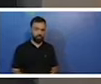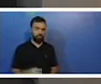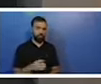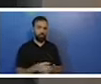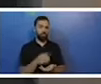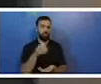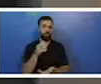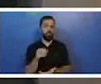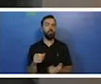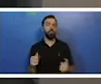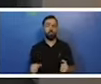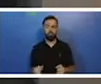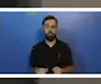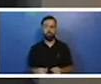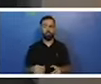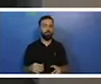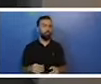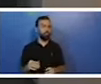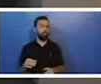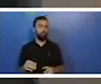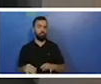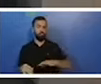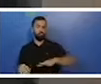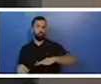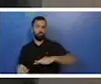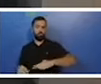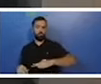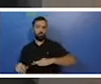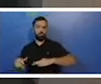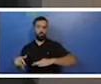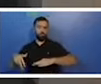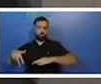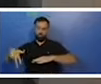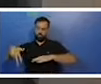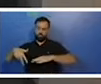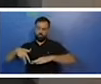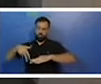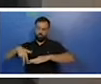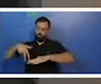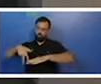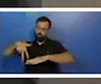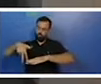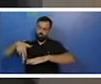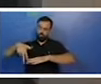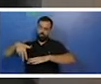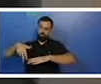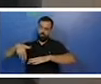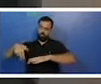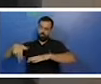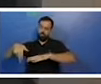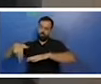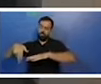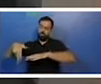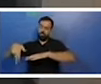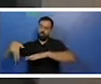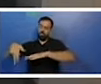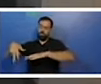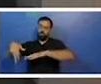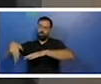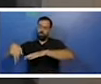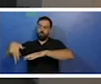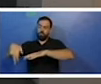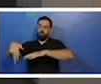cone é vamos usar a sua folha de caderno então eu vou contornar batendo bola e voltar ó